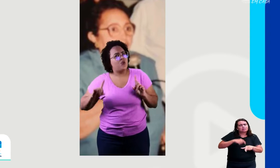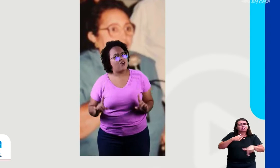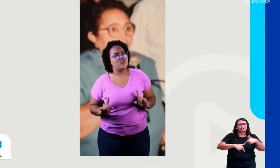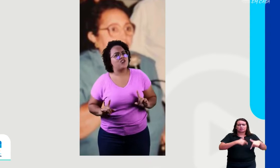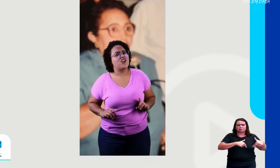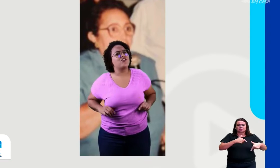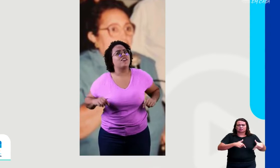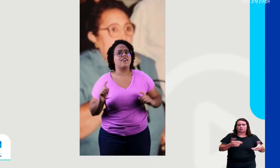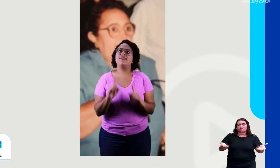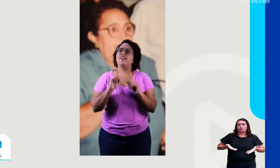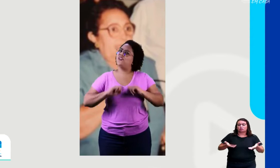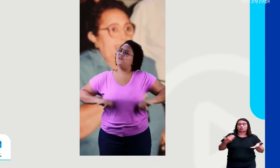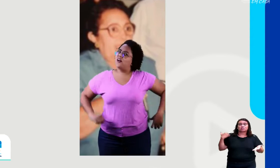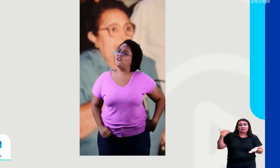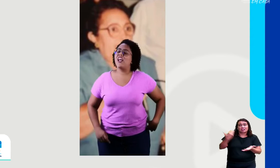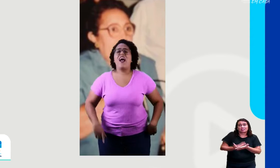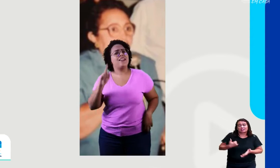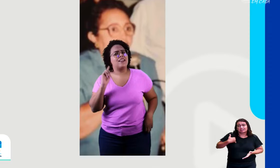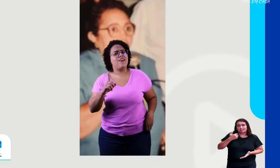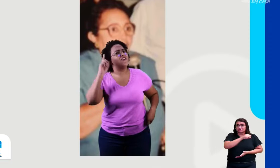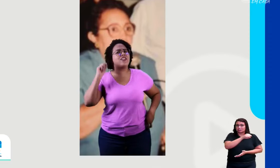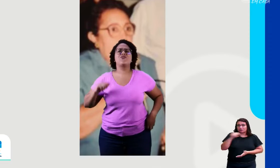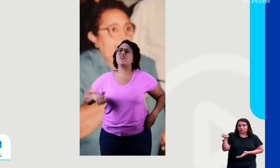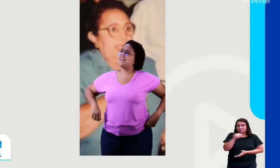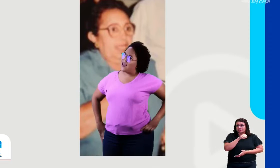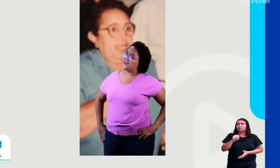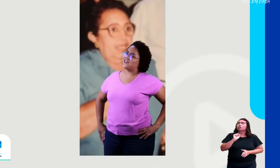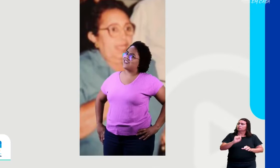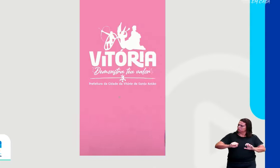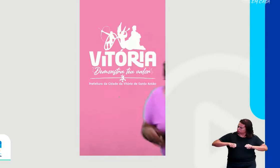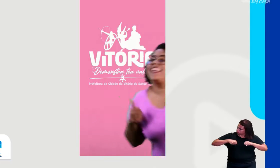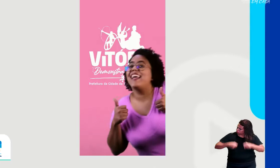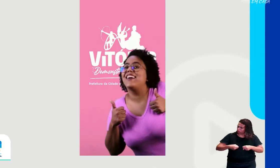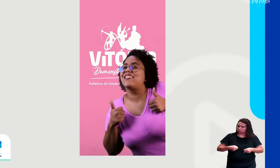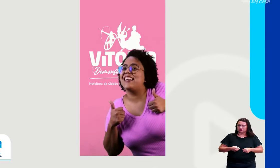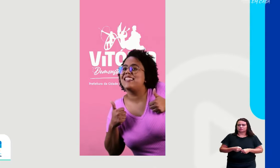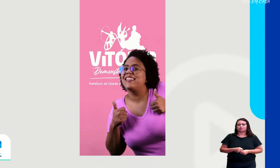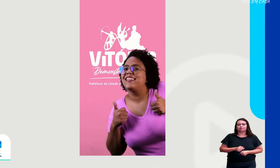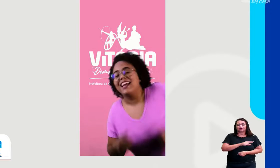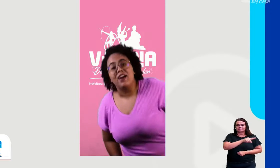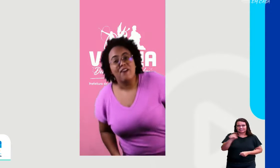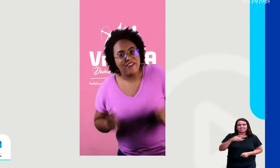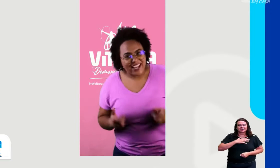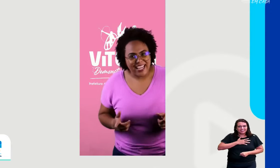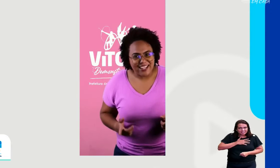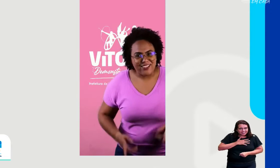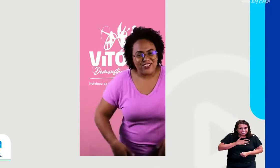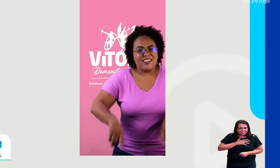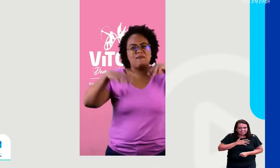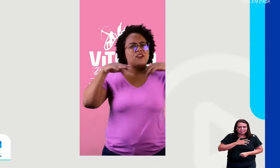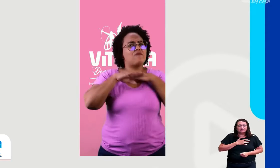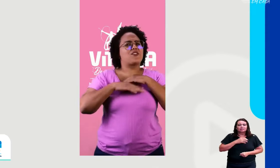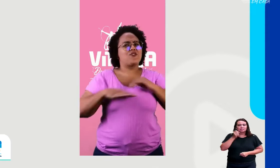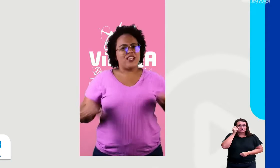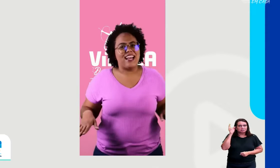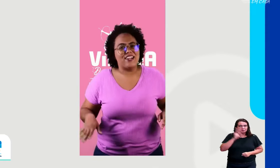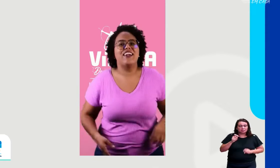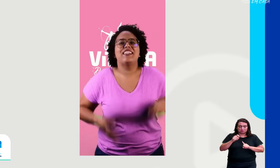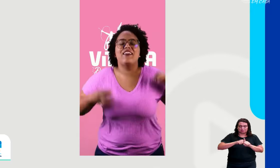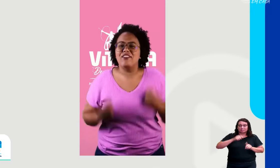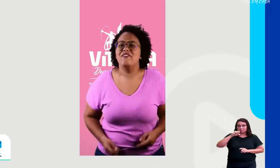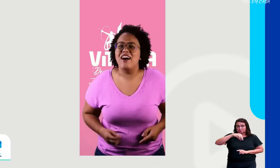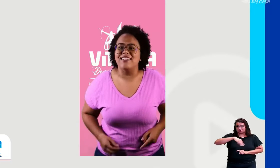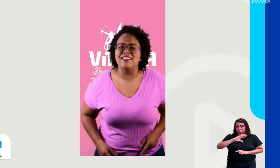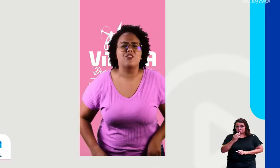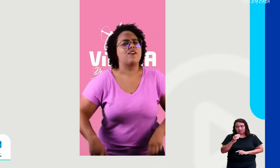hoje, no auge dos seus 88 anos, ainda defende suas ideias. E aí, gostasse? Fica ligado que durante esse mês de março